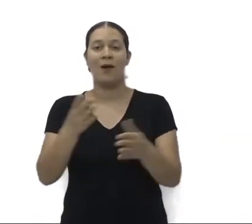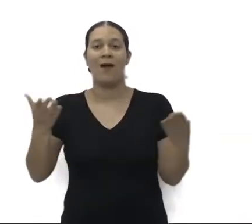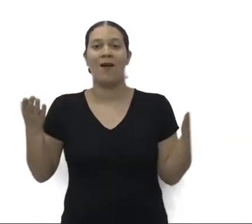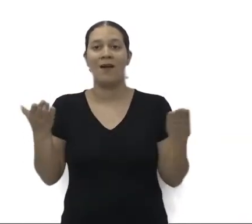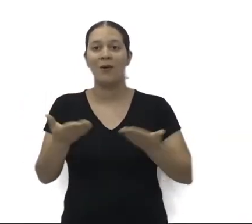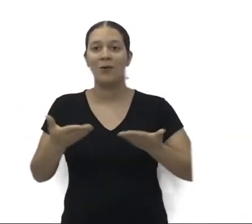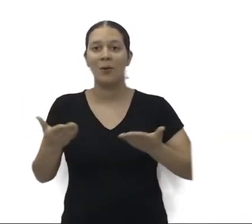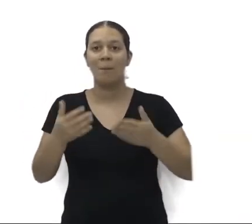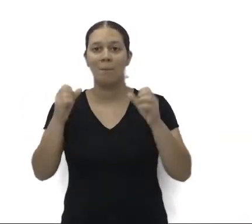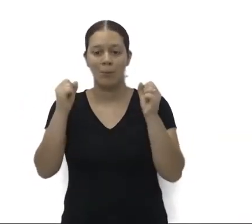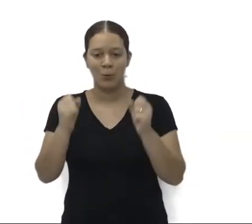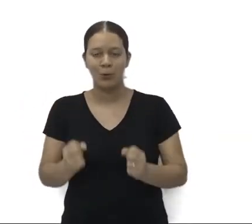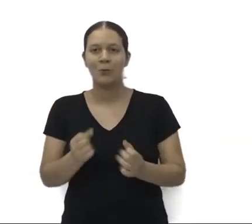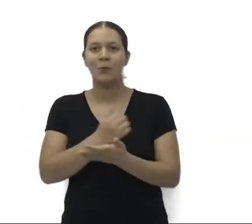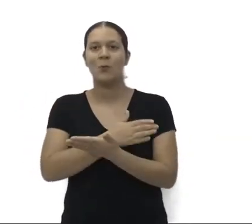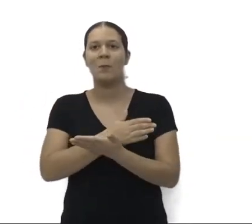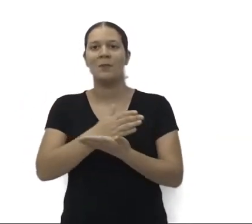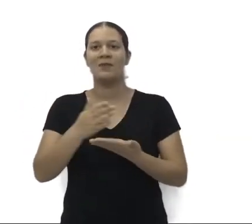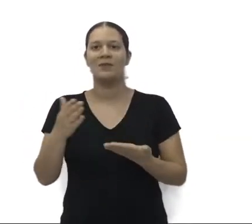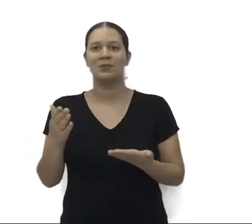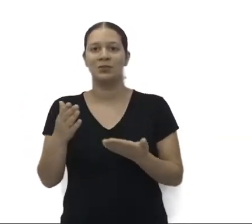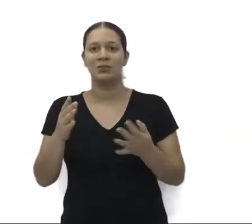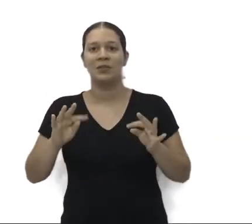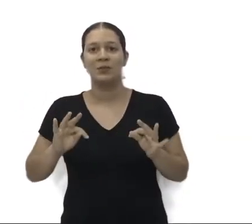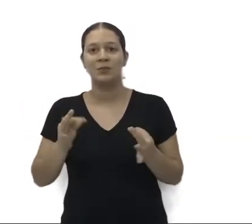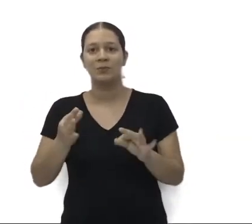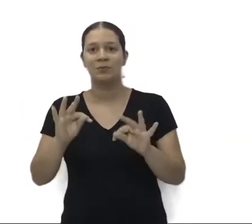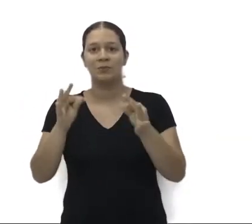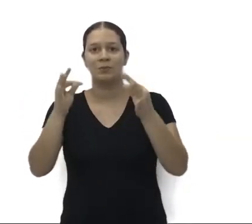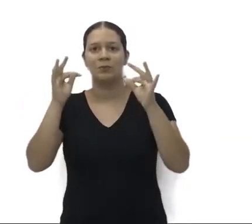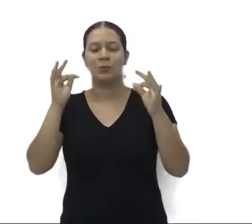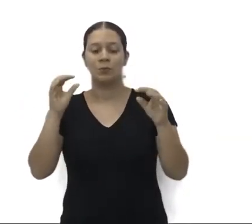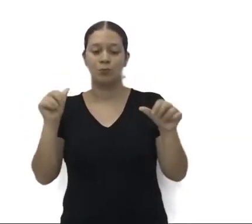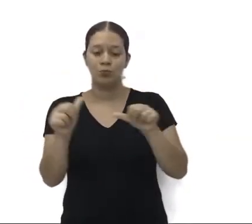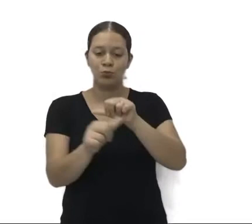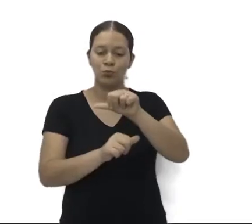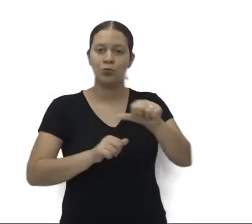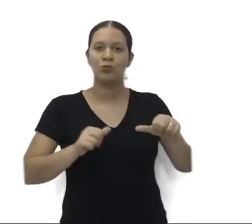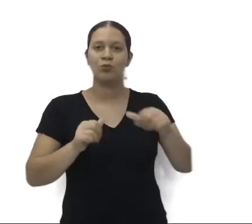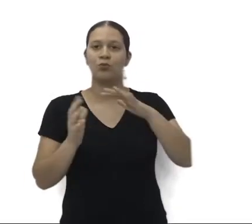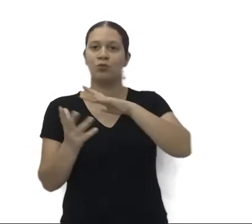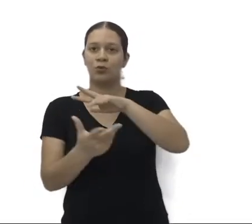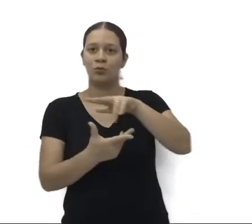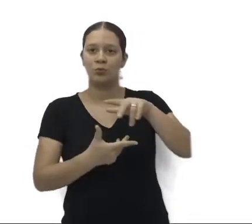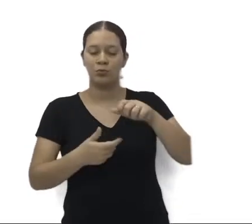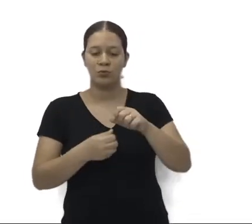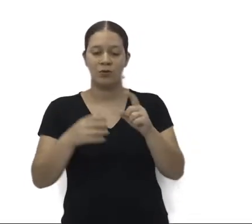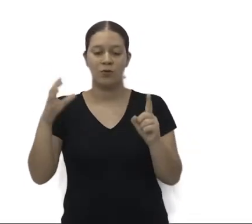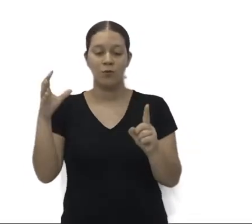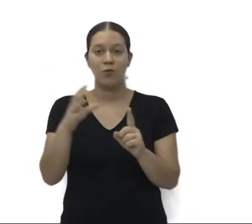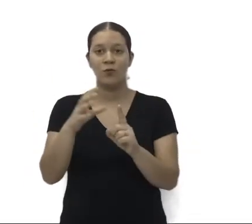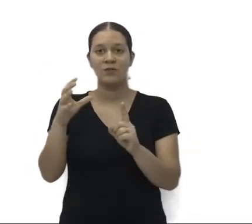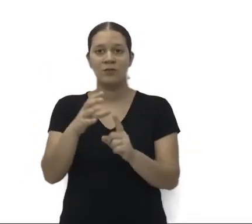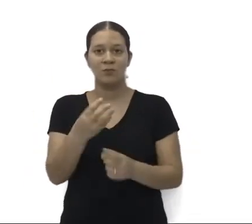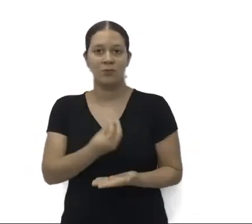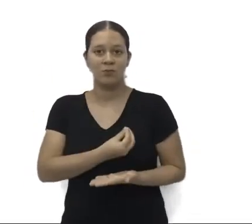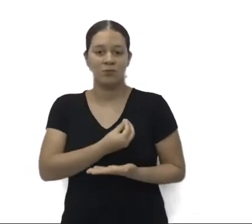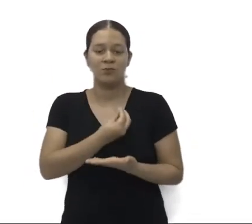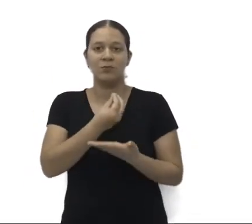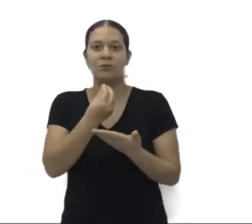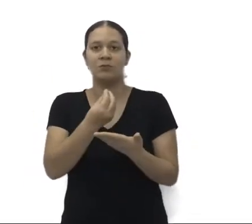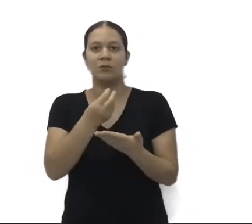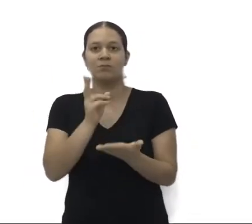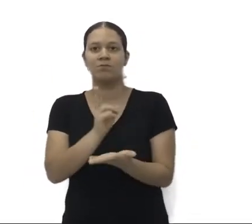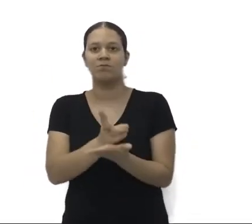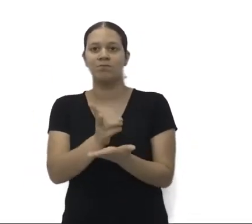Pronto, agora sim podemos começar. A tecnologia mudou o mundo e atualmente influencia a nossa